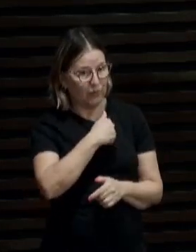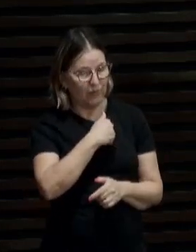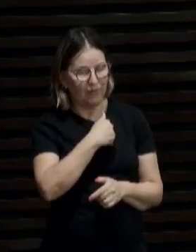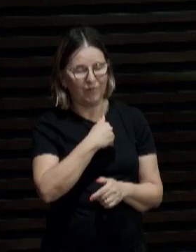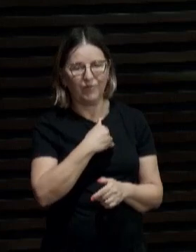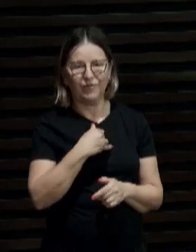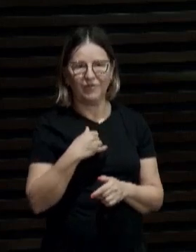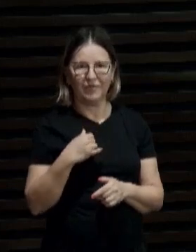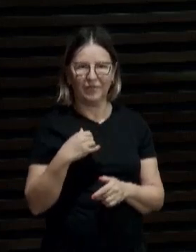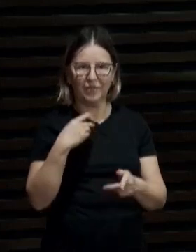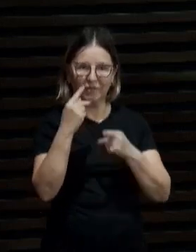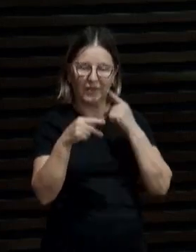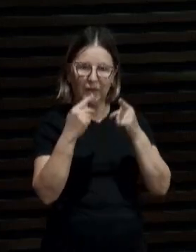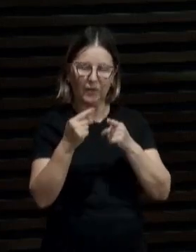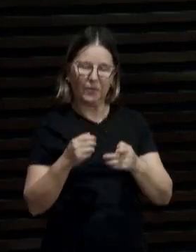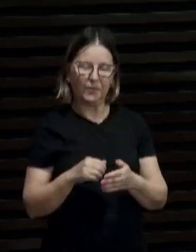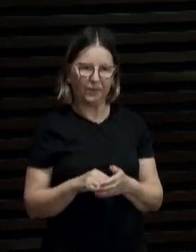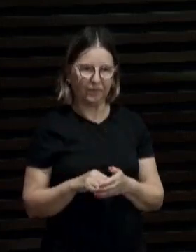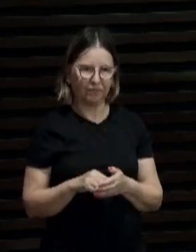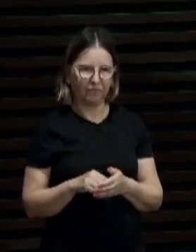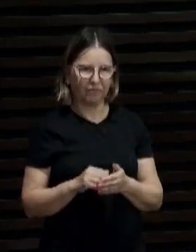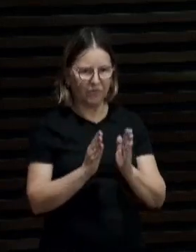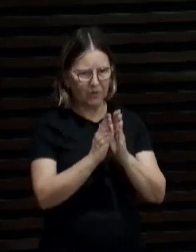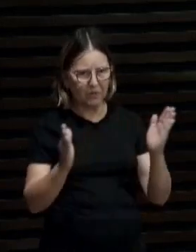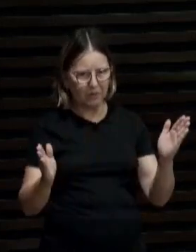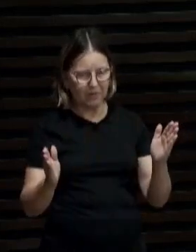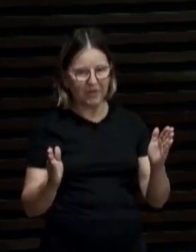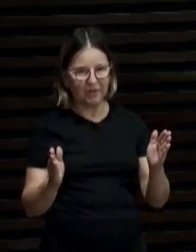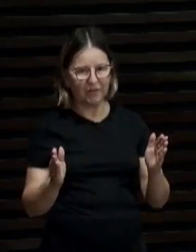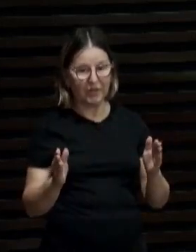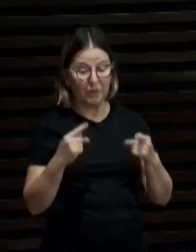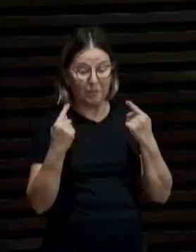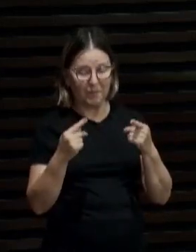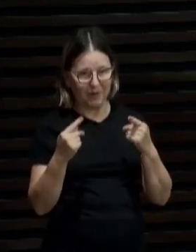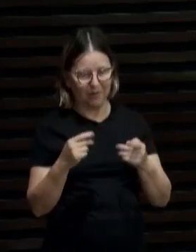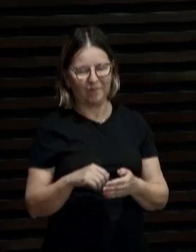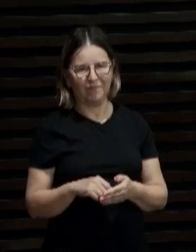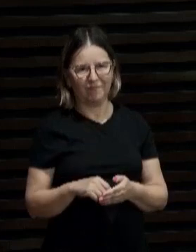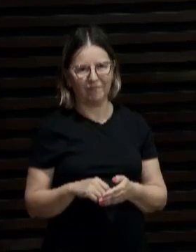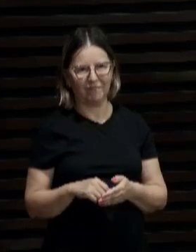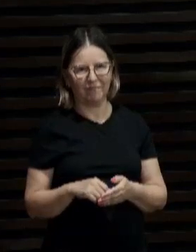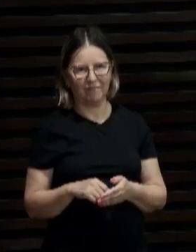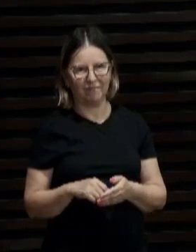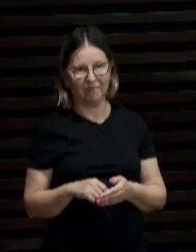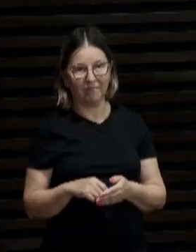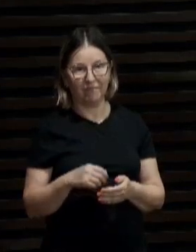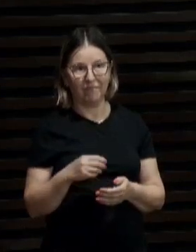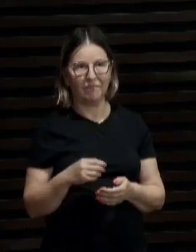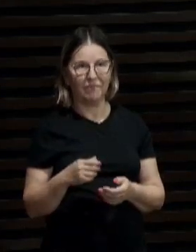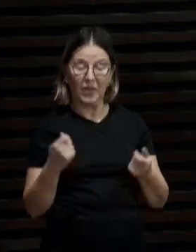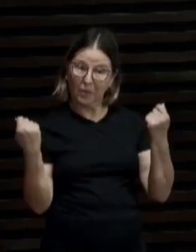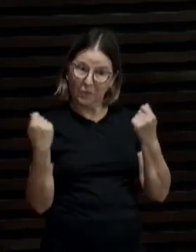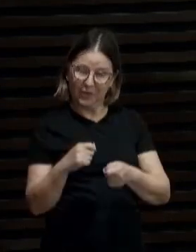no período em que pastoreou Éfeso. É possível, meus irmãos, que o evangelho de João, que nós temos estudado com o pastor Glenn nos